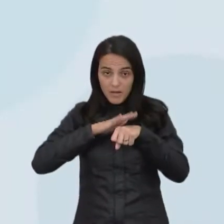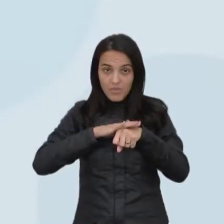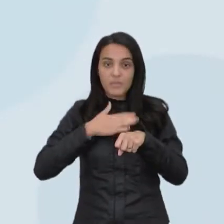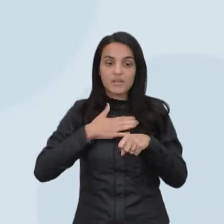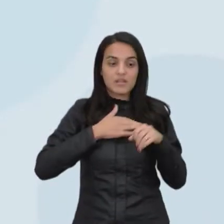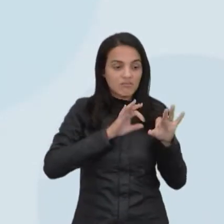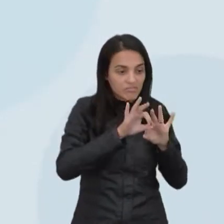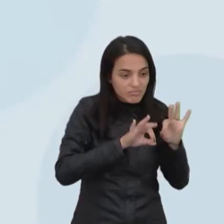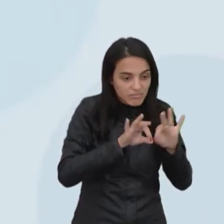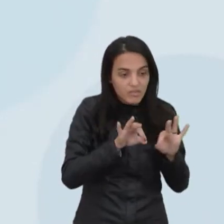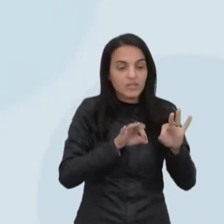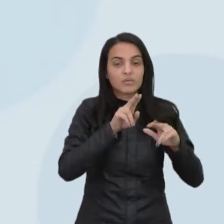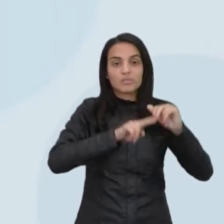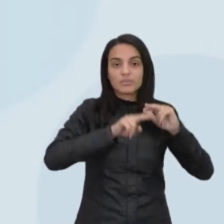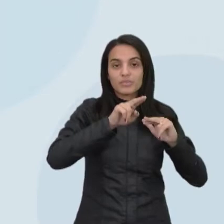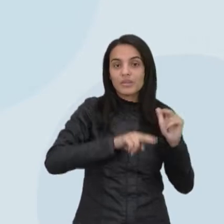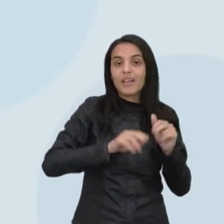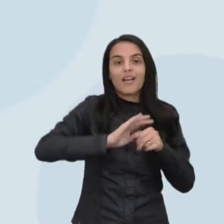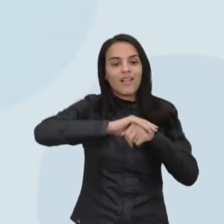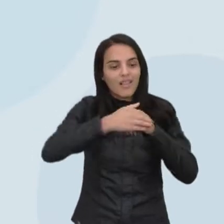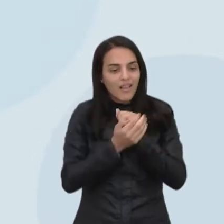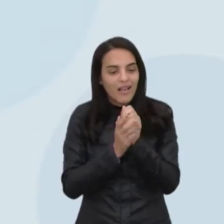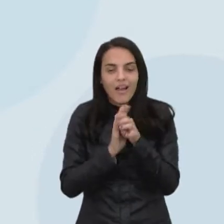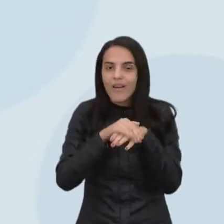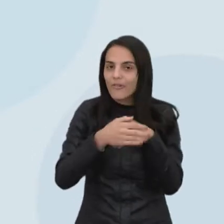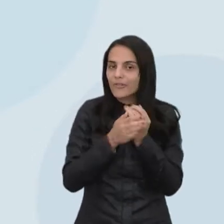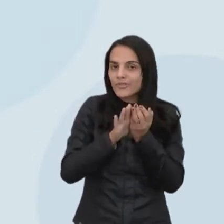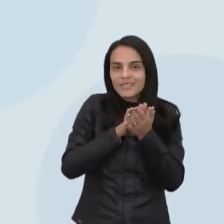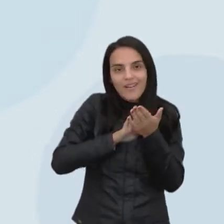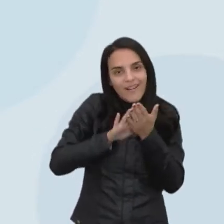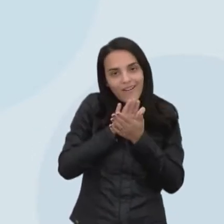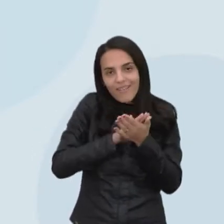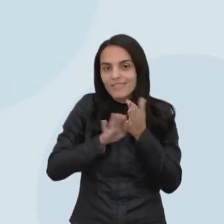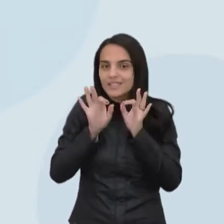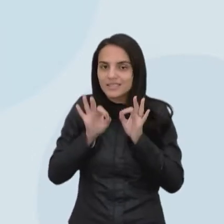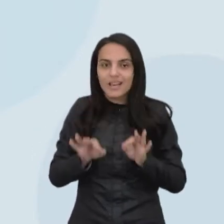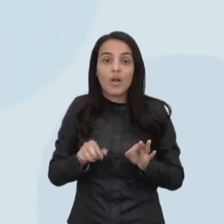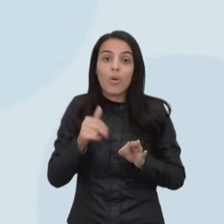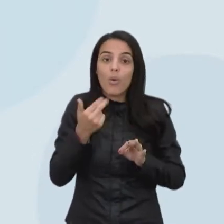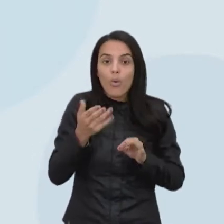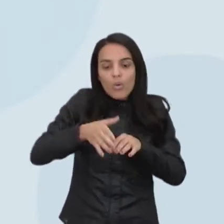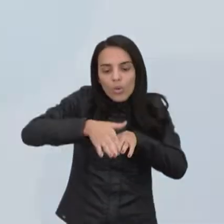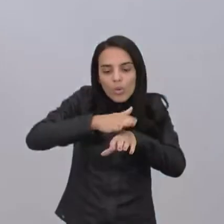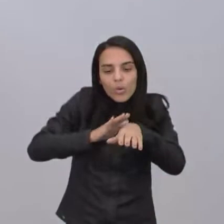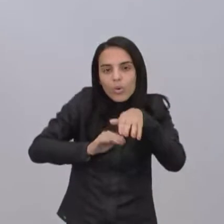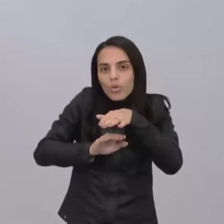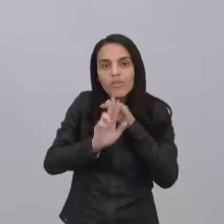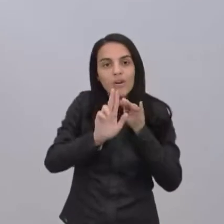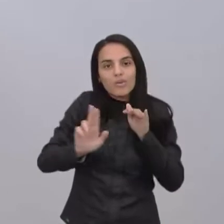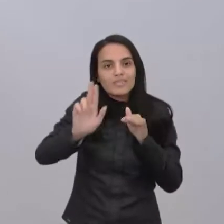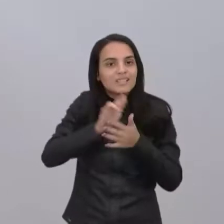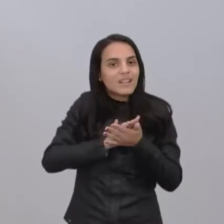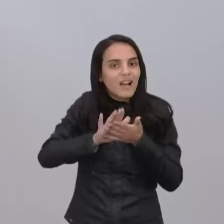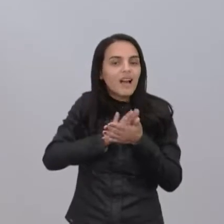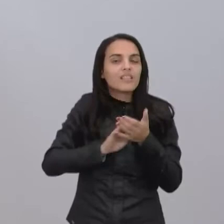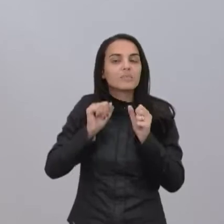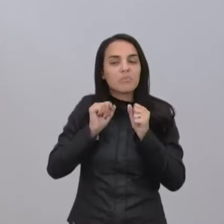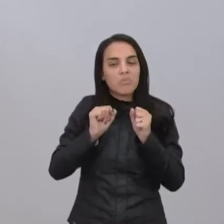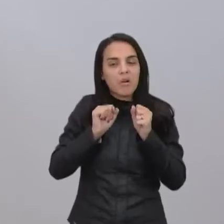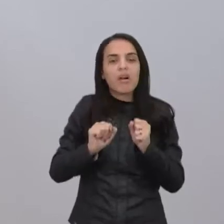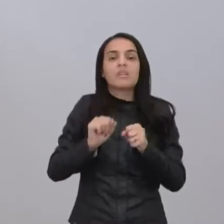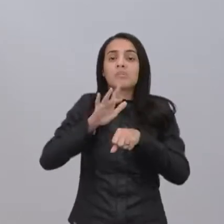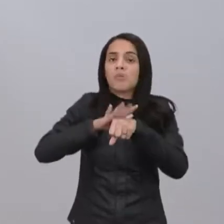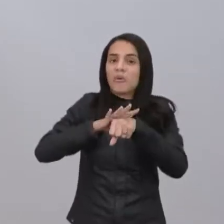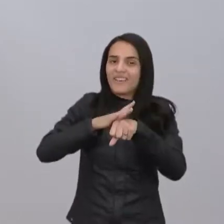meu produto, não lavo direito as mãos ou não utilizo luvas e aí isso acaba acarretando